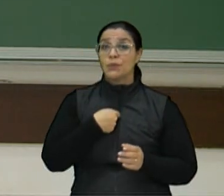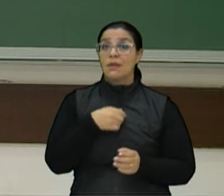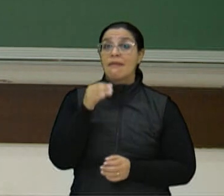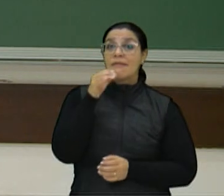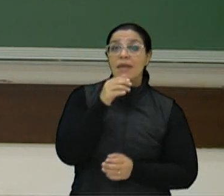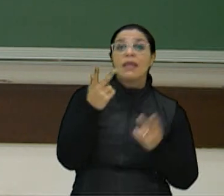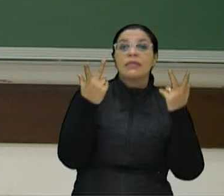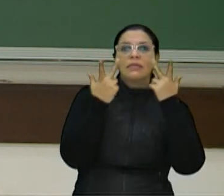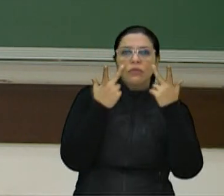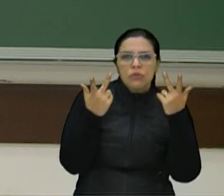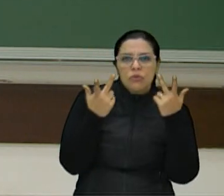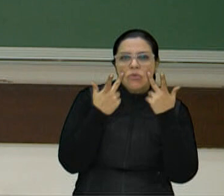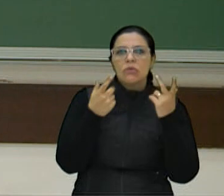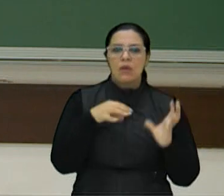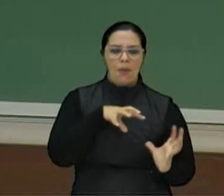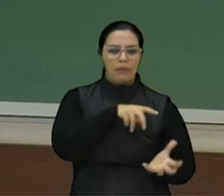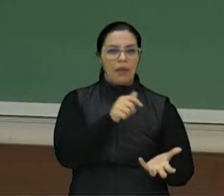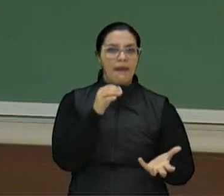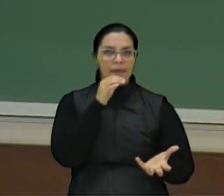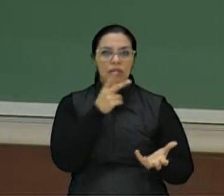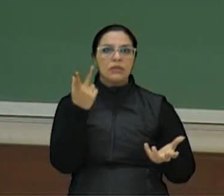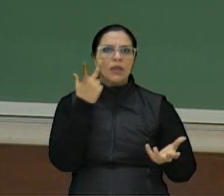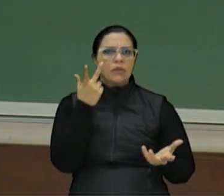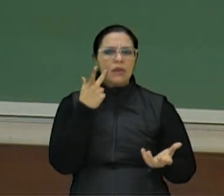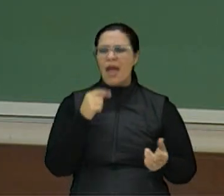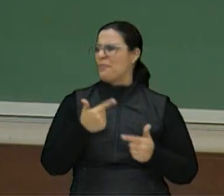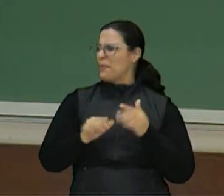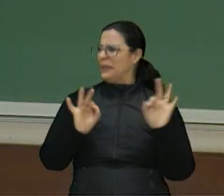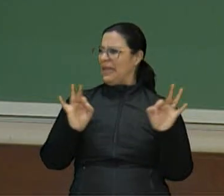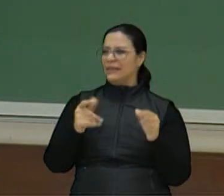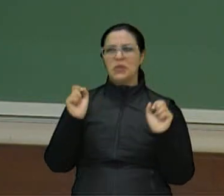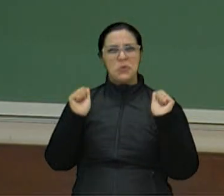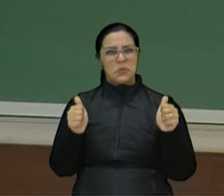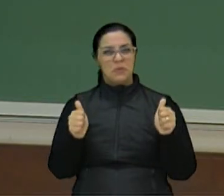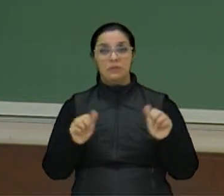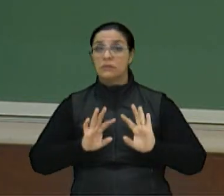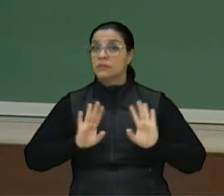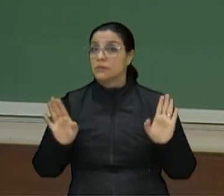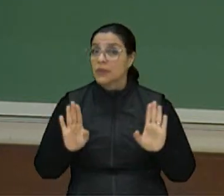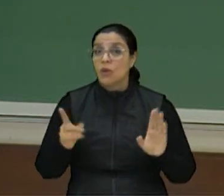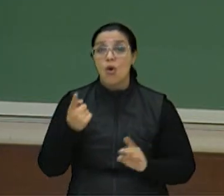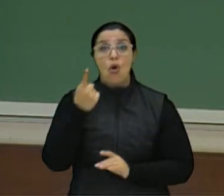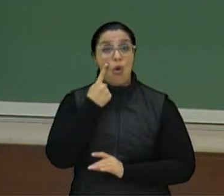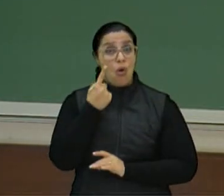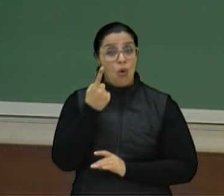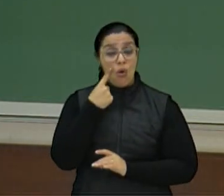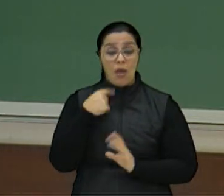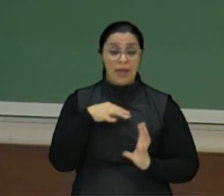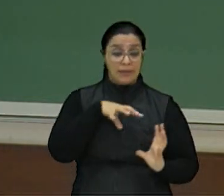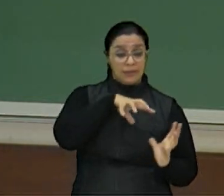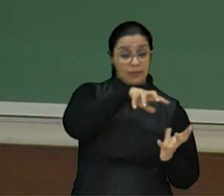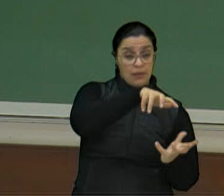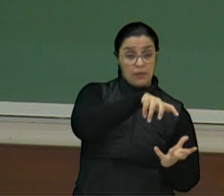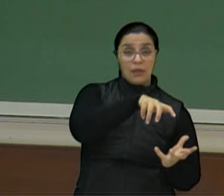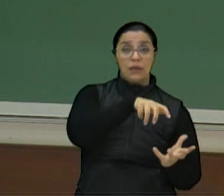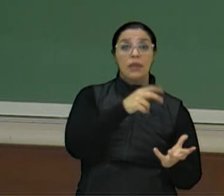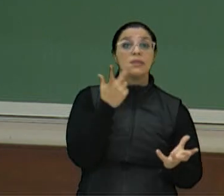algo natural. Oba, não tem problema nenhum. Veja, aquele que a